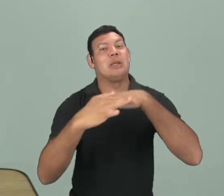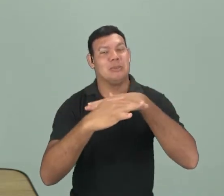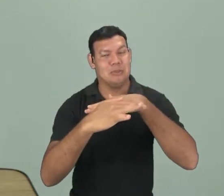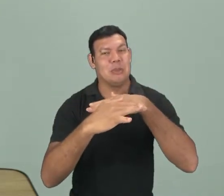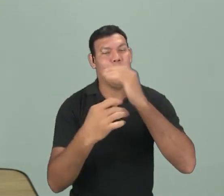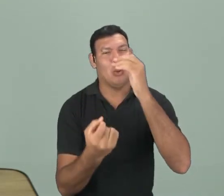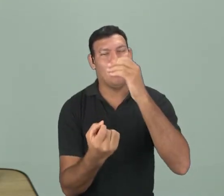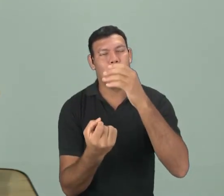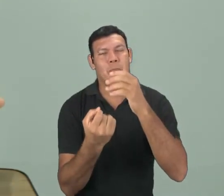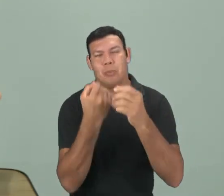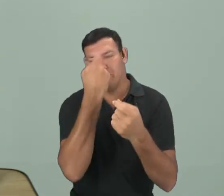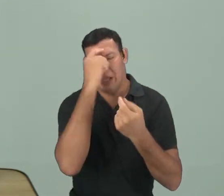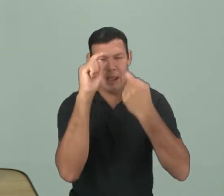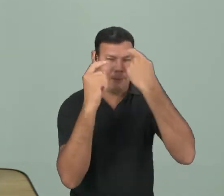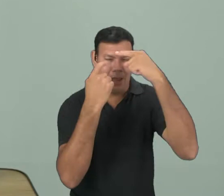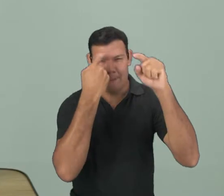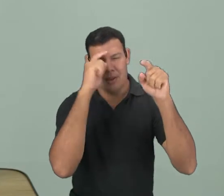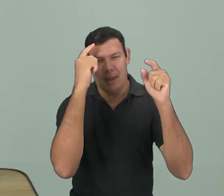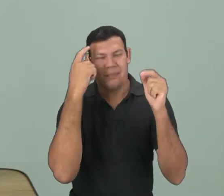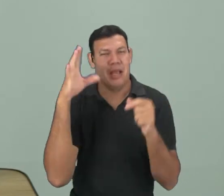processo, como aconteceu